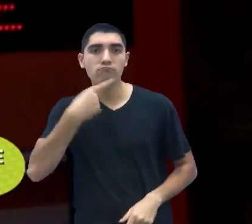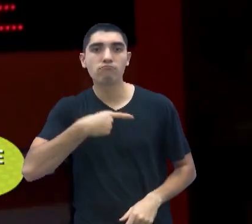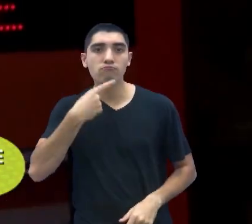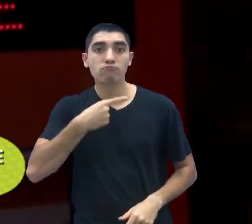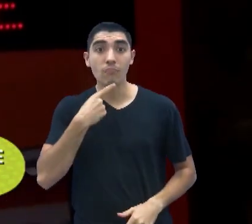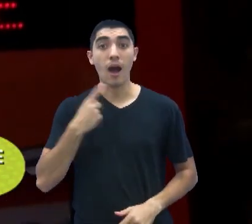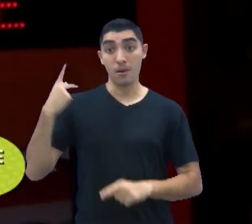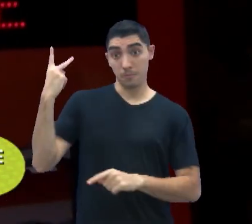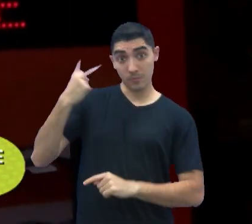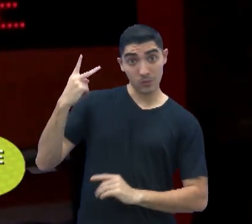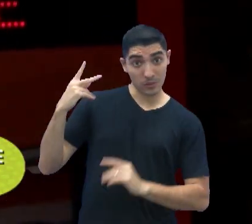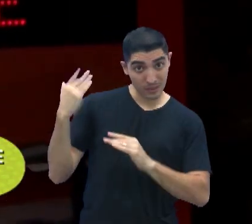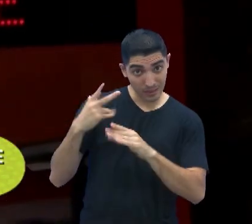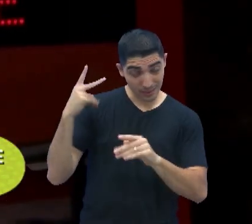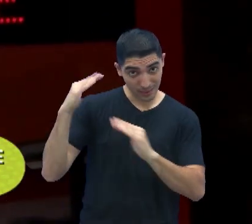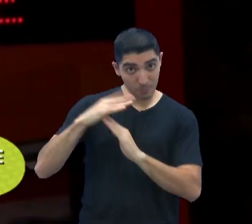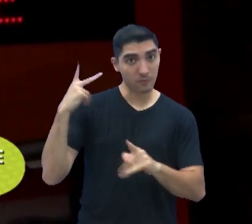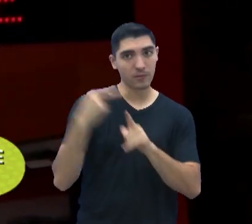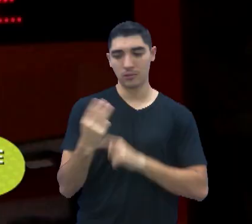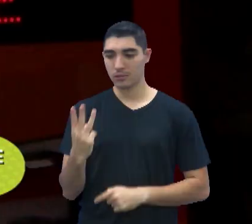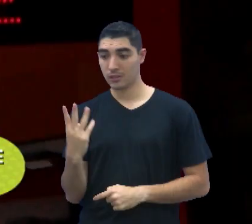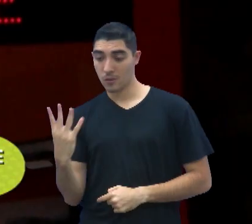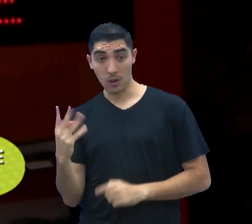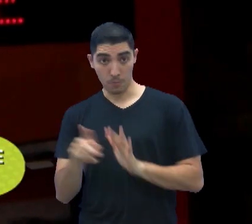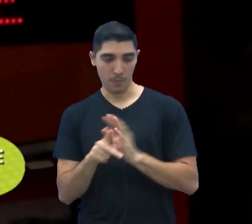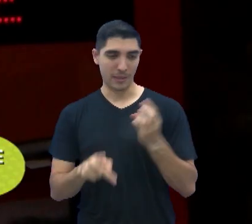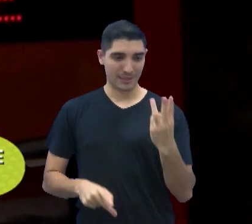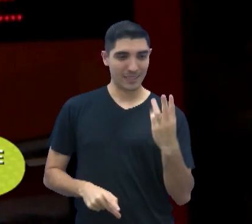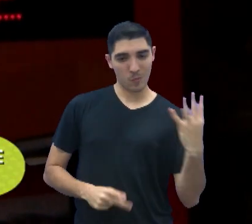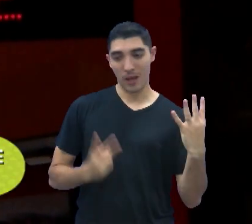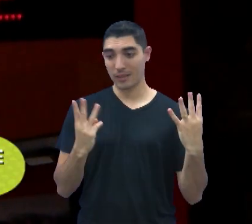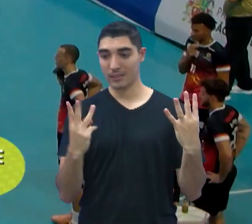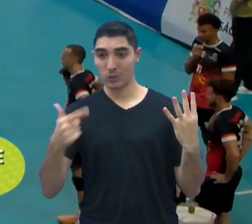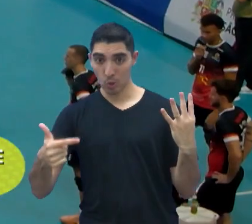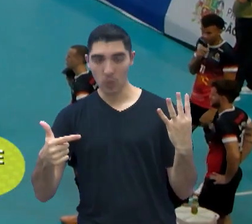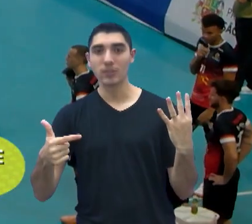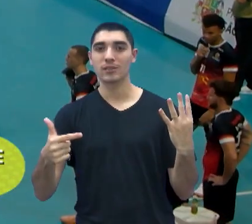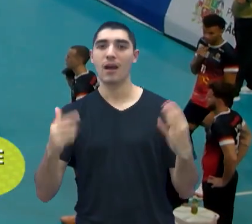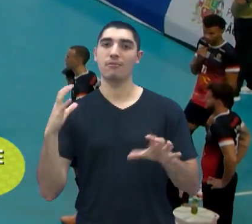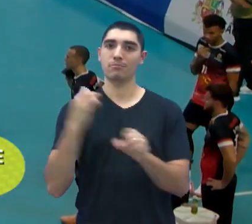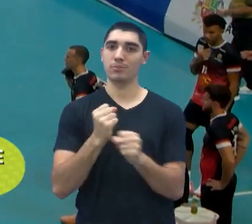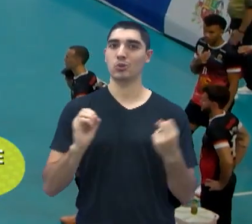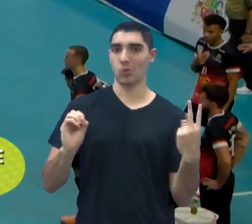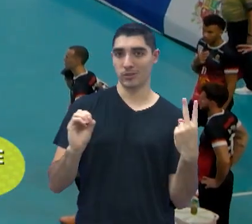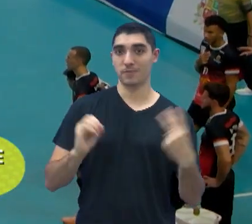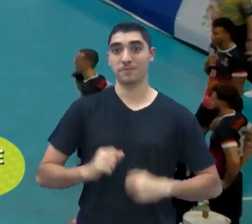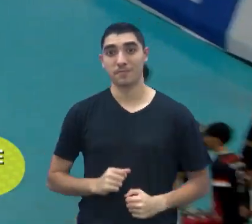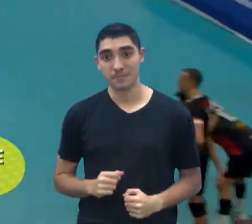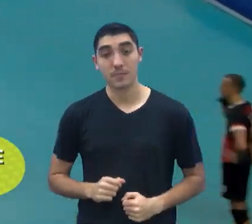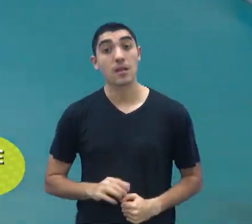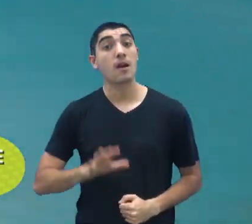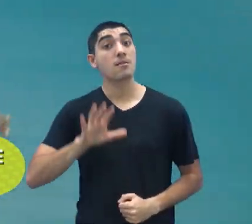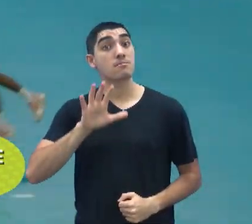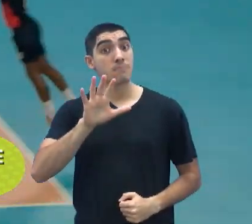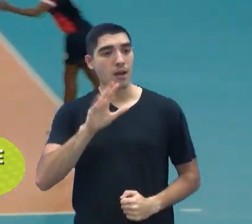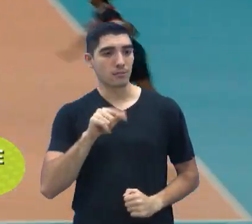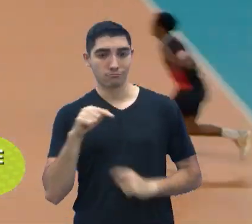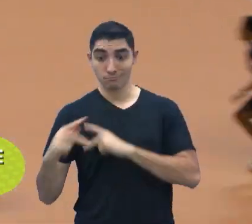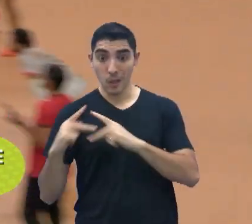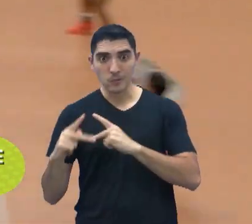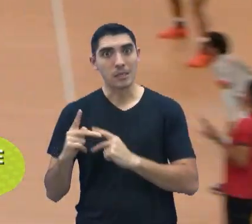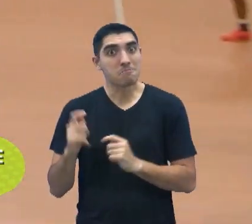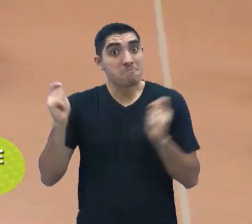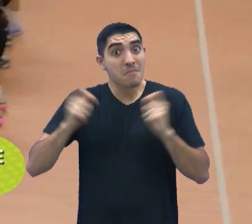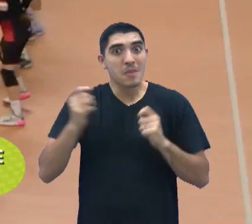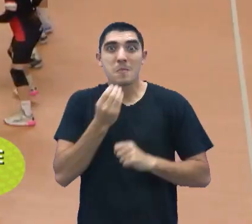por 34-32 e fazer 2-0 no jogo. Mais próximo da primeira vitória no estadual, o São José